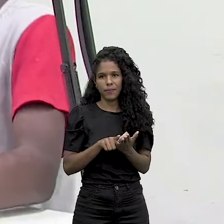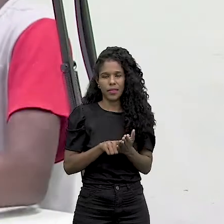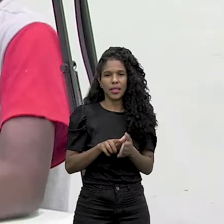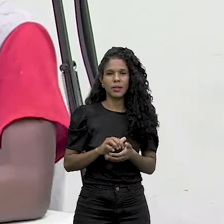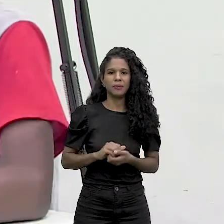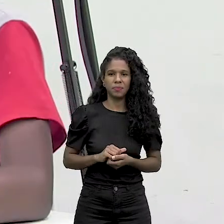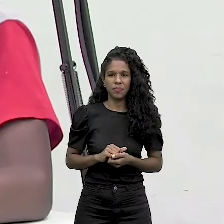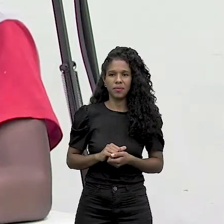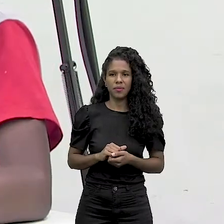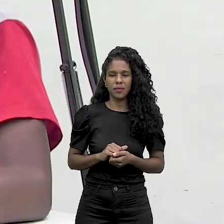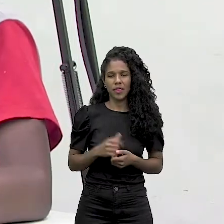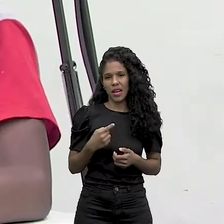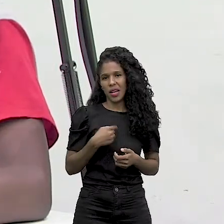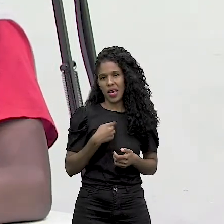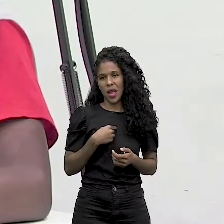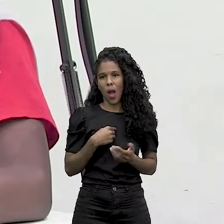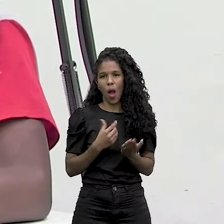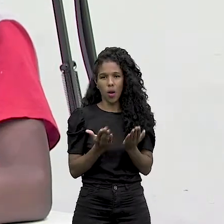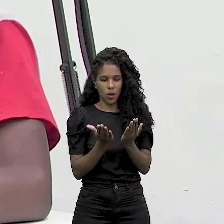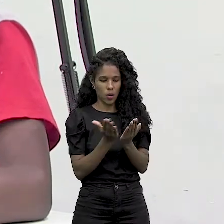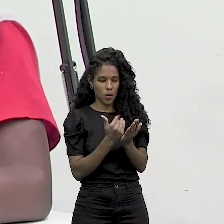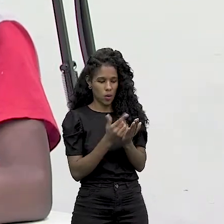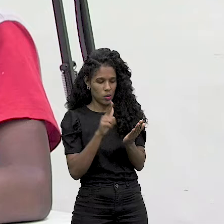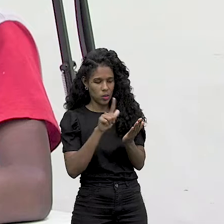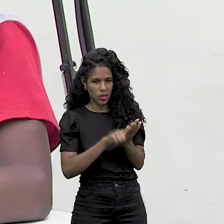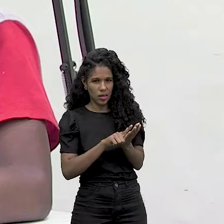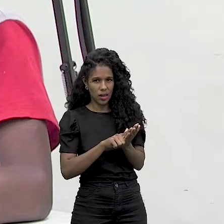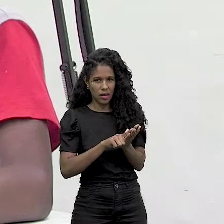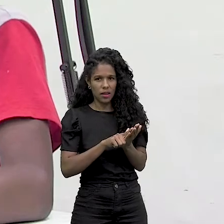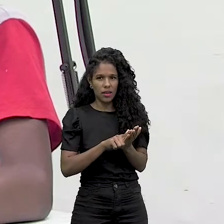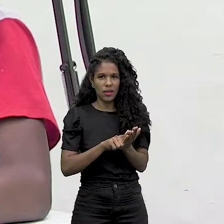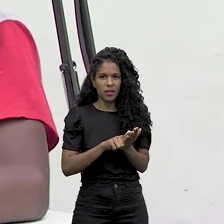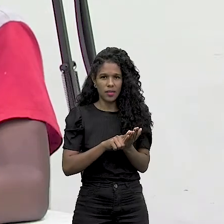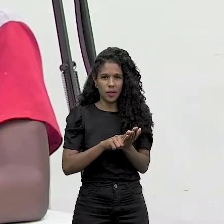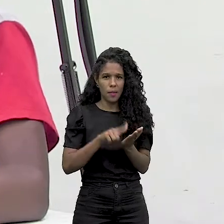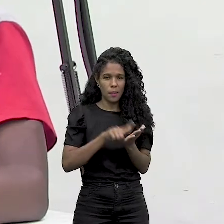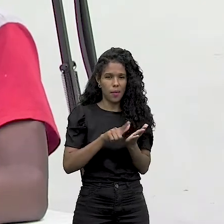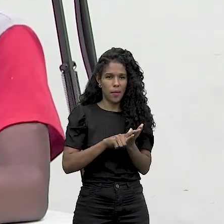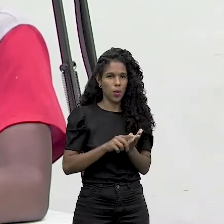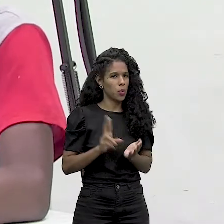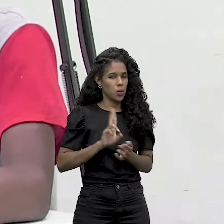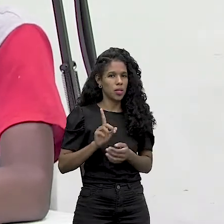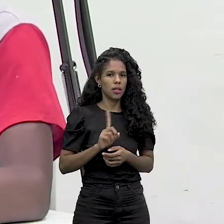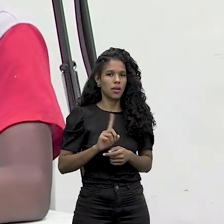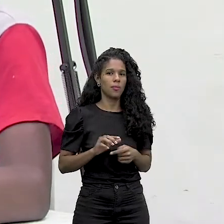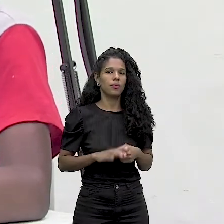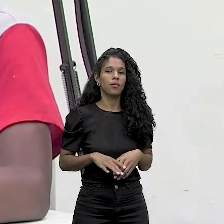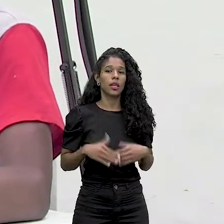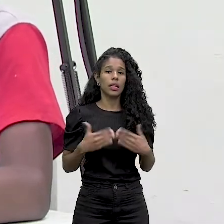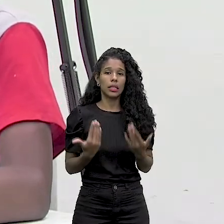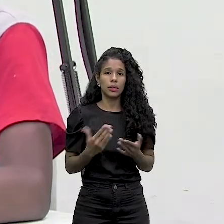Mas eu não peguei o diário de papel, eu já entrei na mudança do diário. na educação. Aí nós